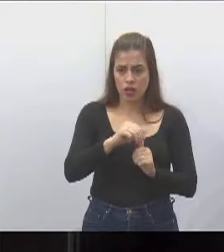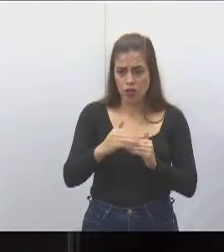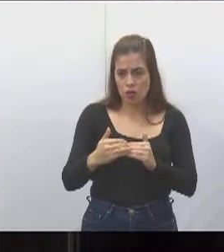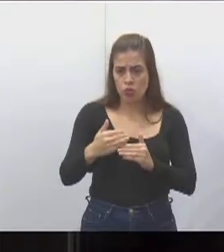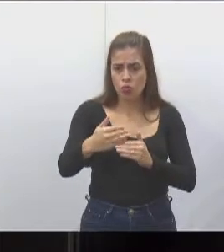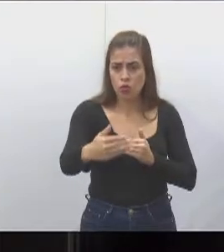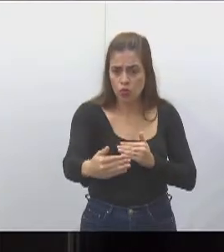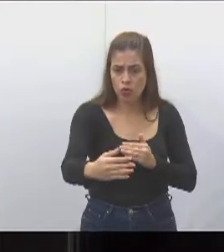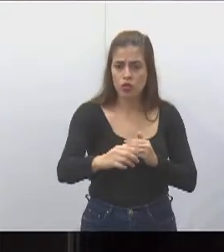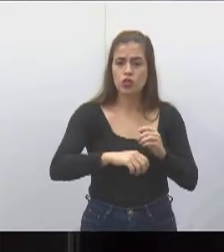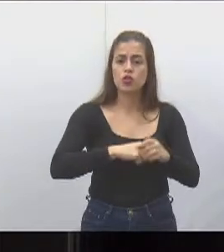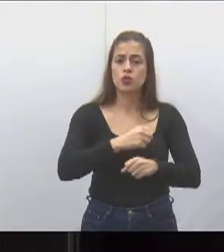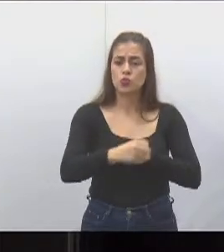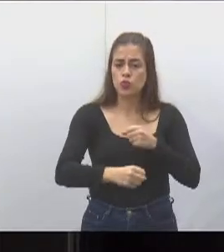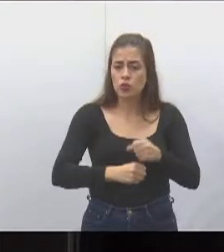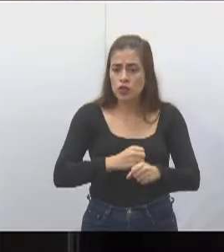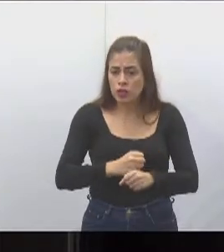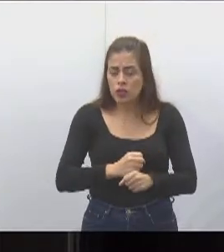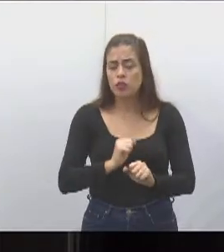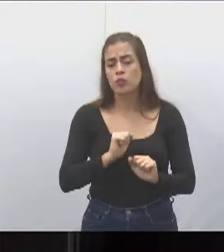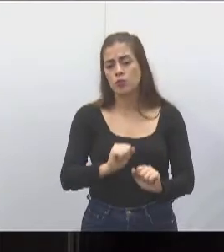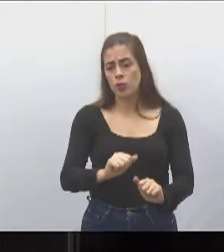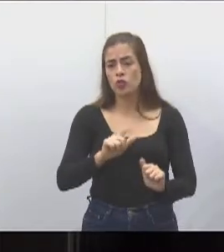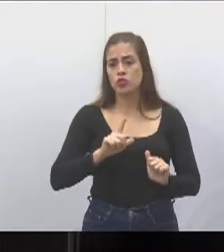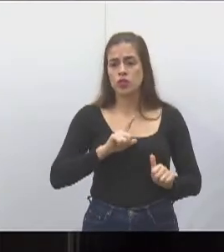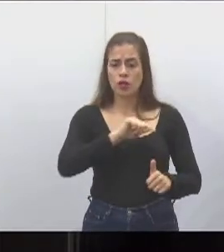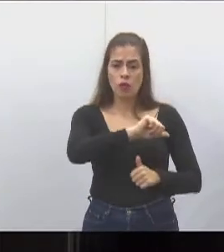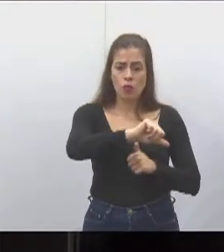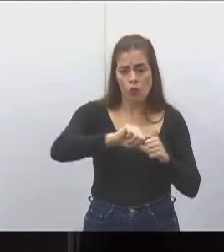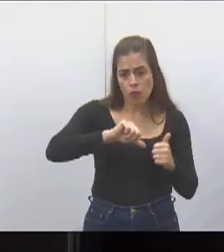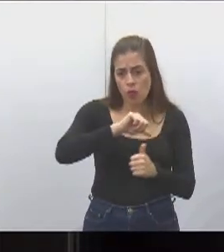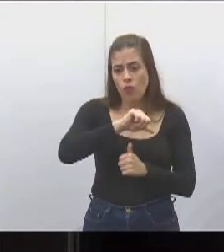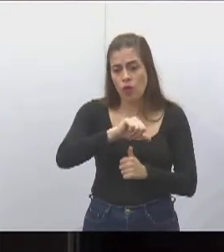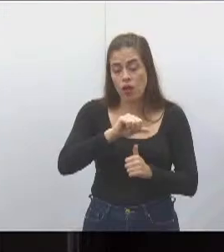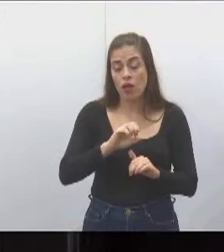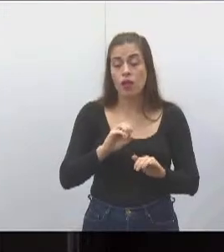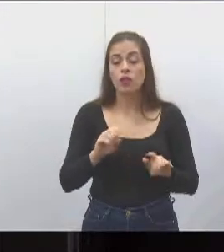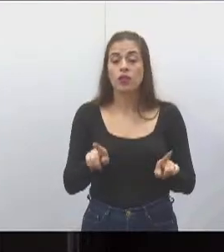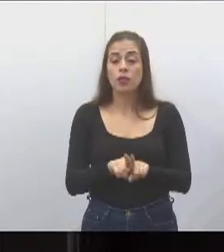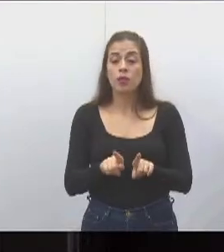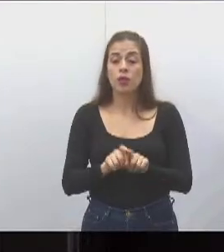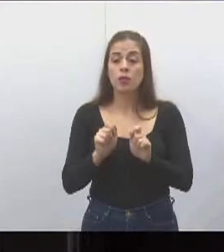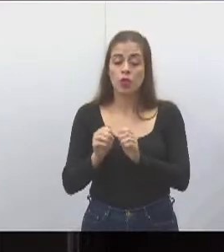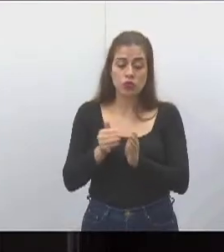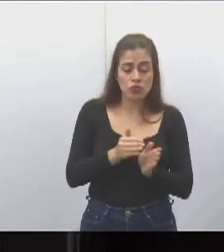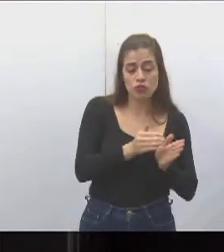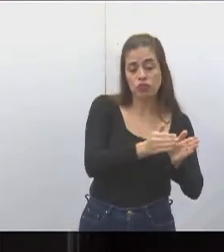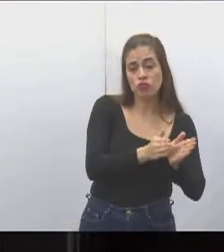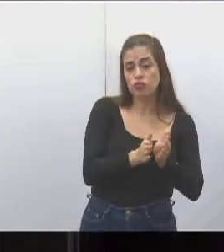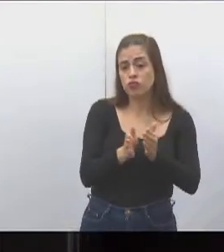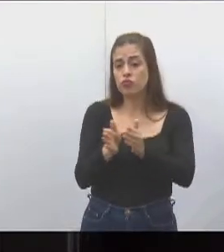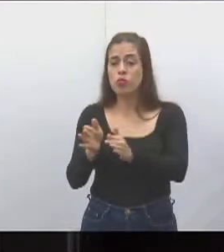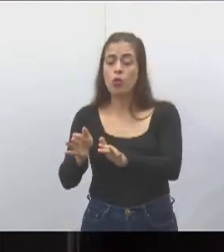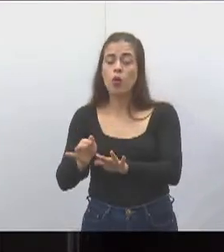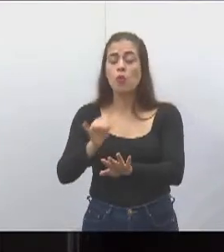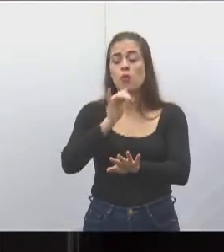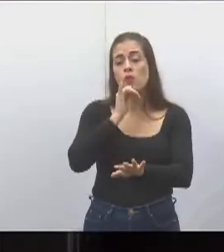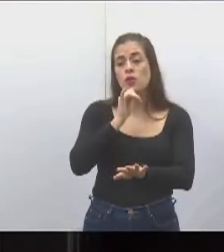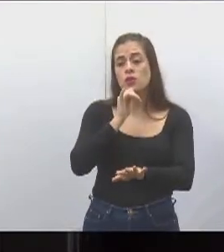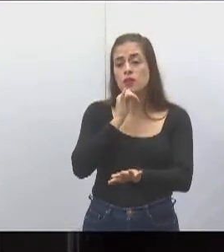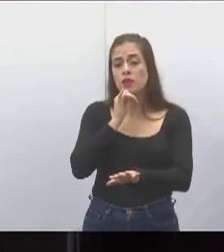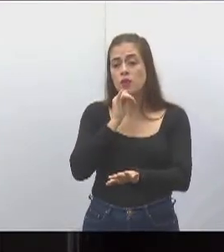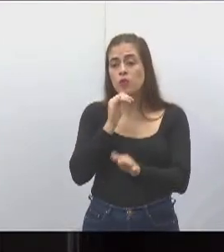o ano, quer dizer, ela pode sofrer alguma alteração, e ela também pode ser remanejada, vamos supor, de